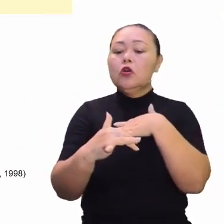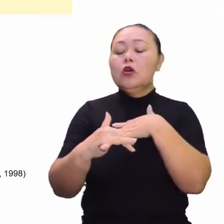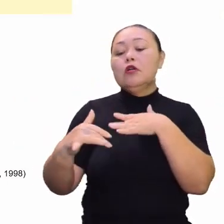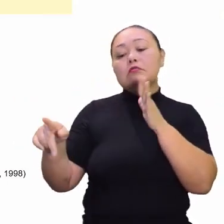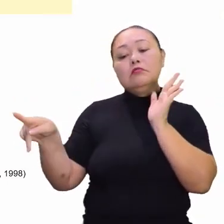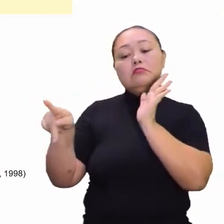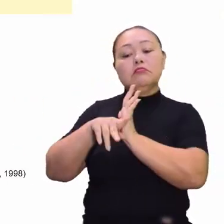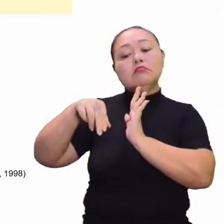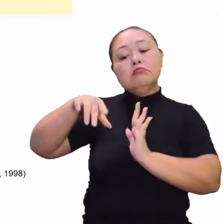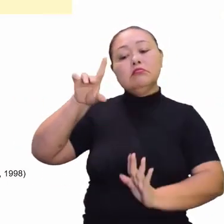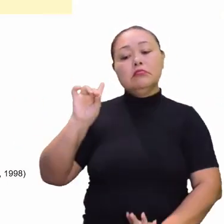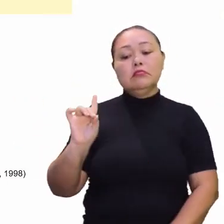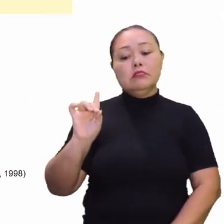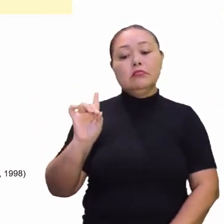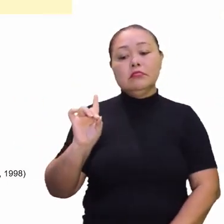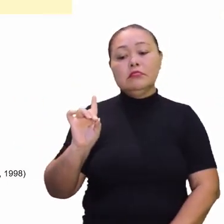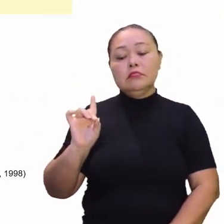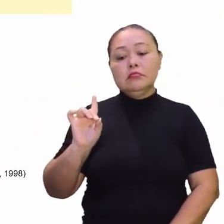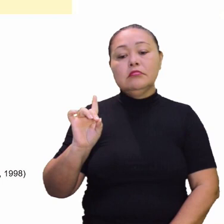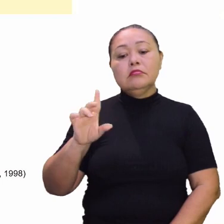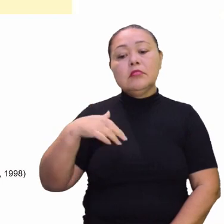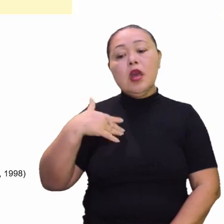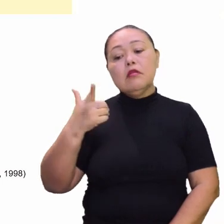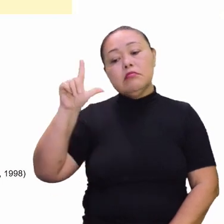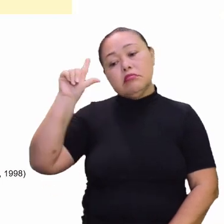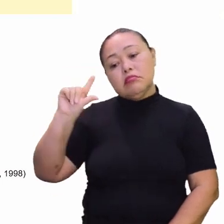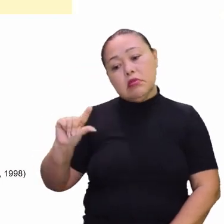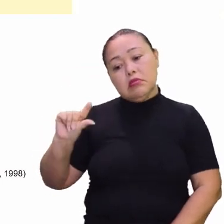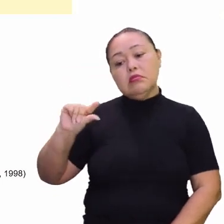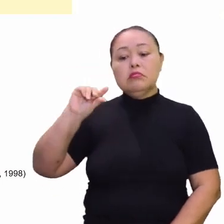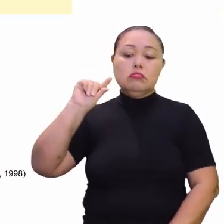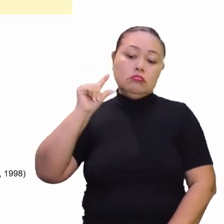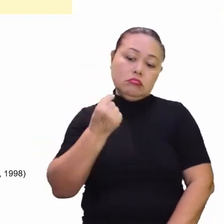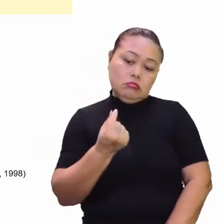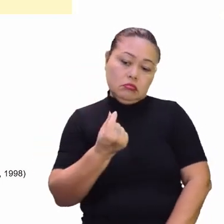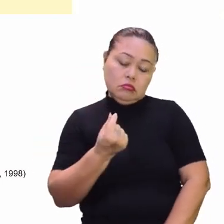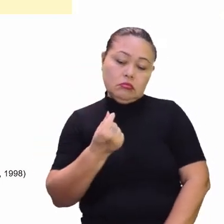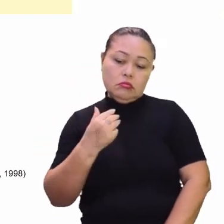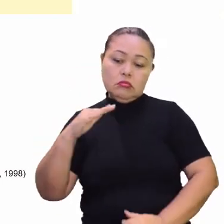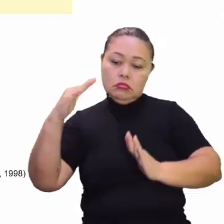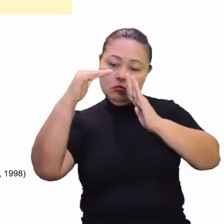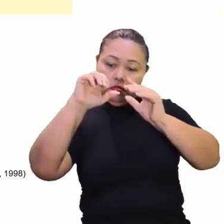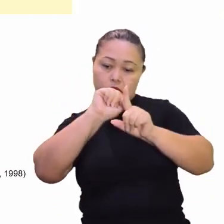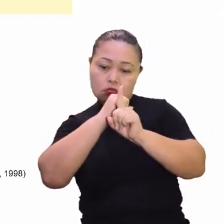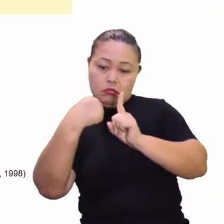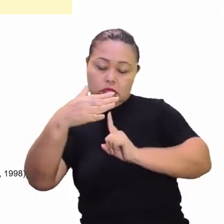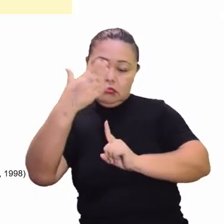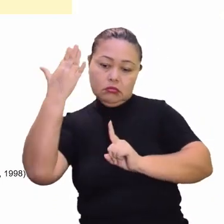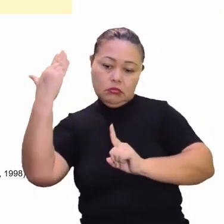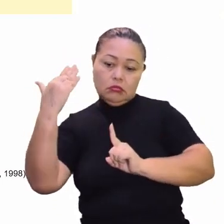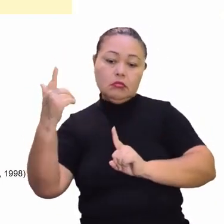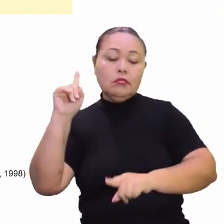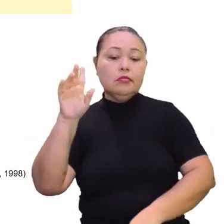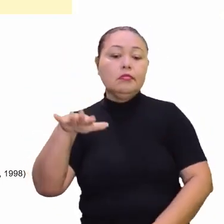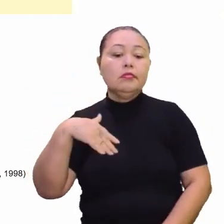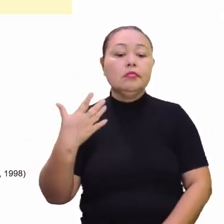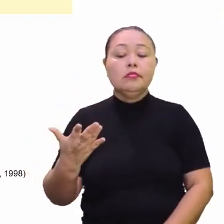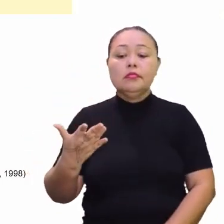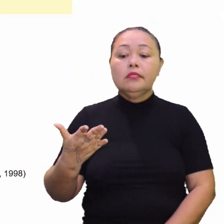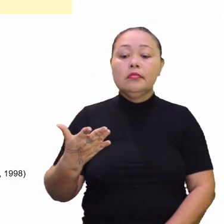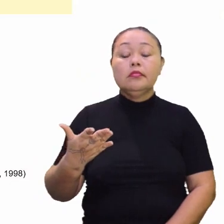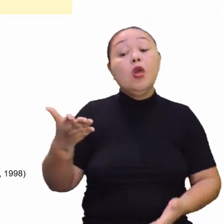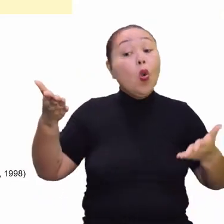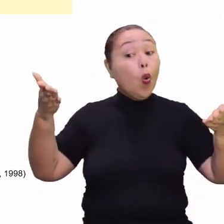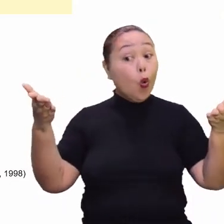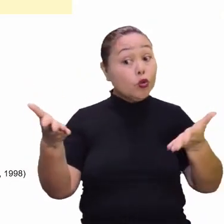dos nordestinos. Exatamente. Pessoas com menos poder aquisitivo na estrutura social da época, é isso?